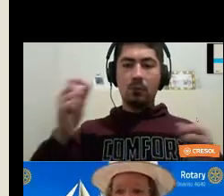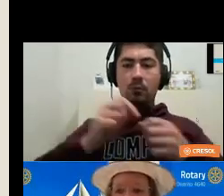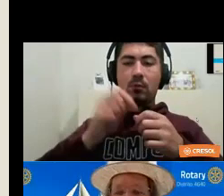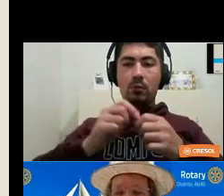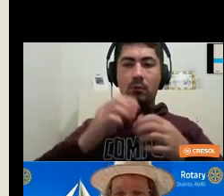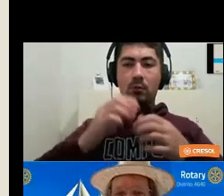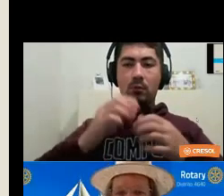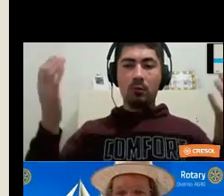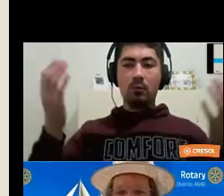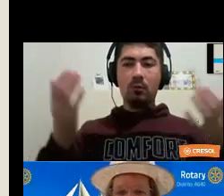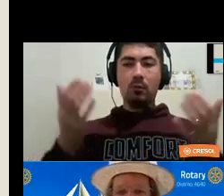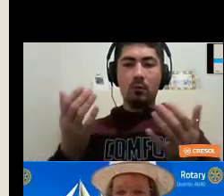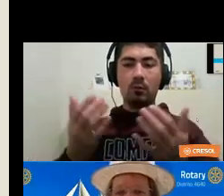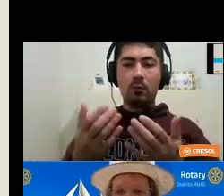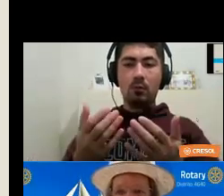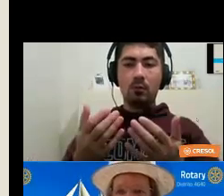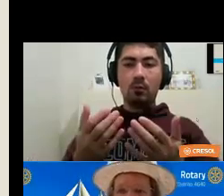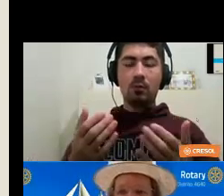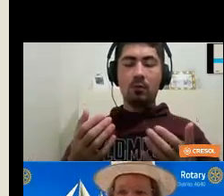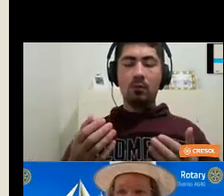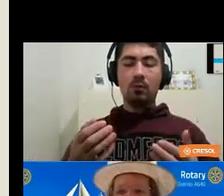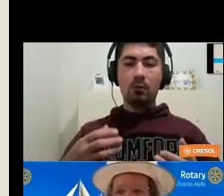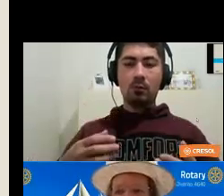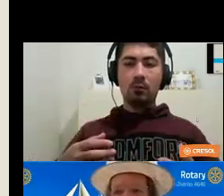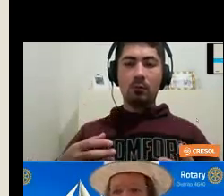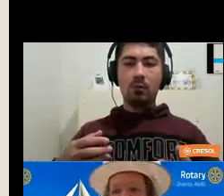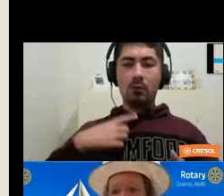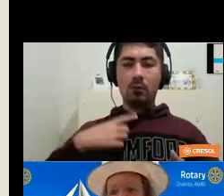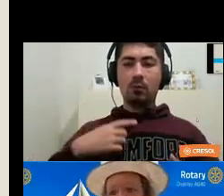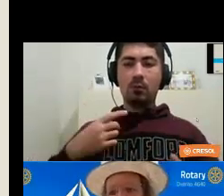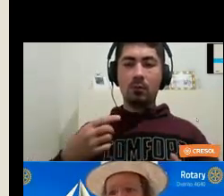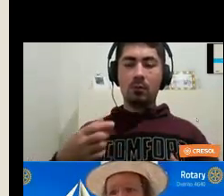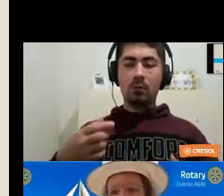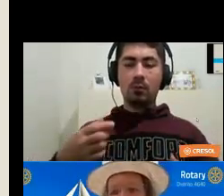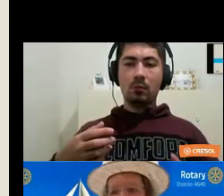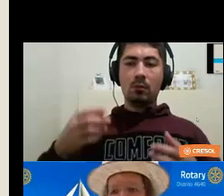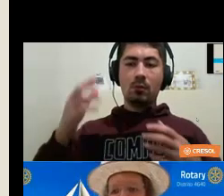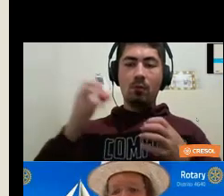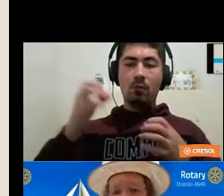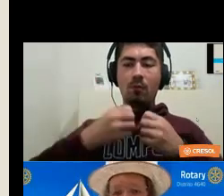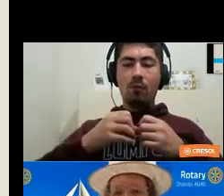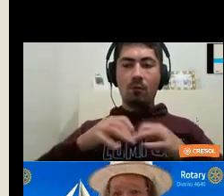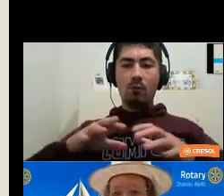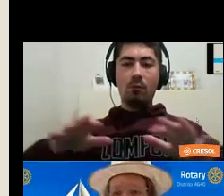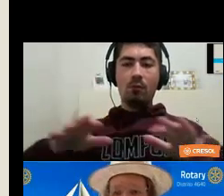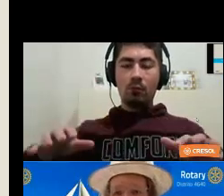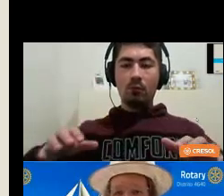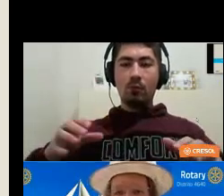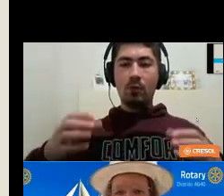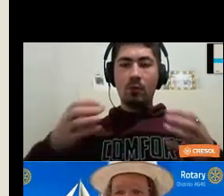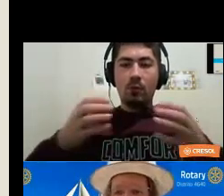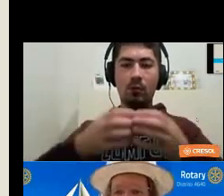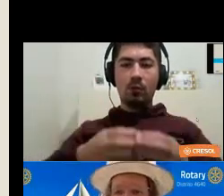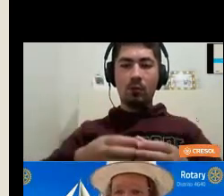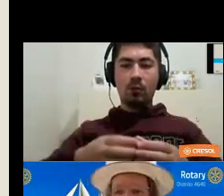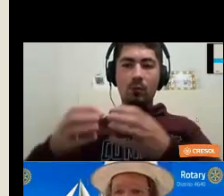que te auxilia a realizar seus projetos, as coisas fluem. Os clubes de Rotary não fariam nem a metade do que fazem no mundo se